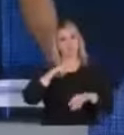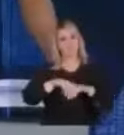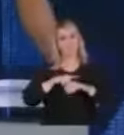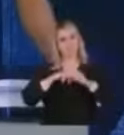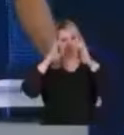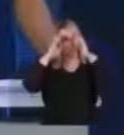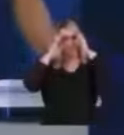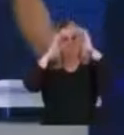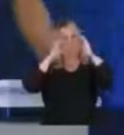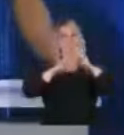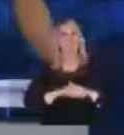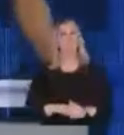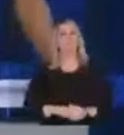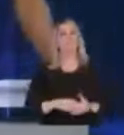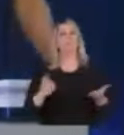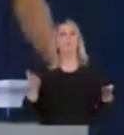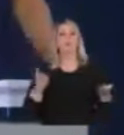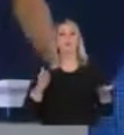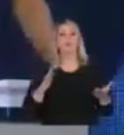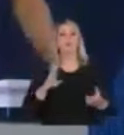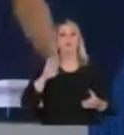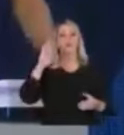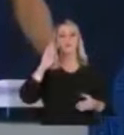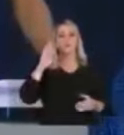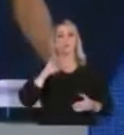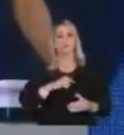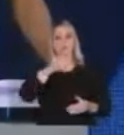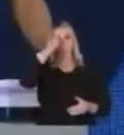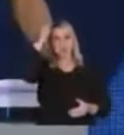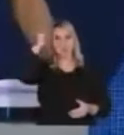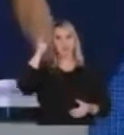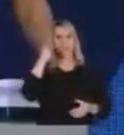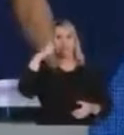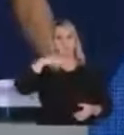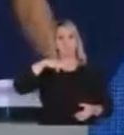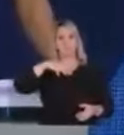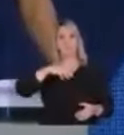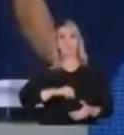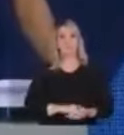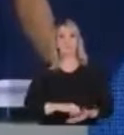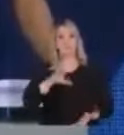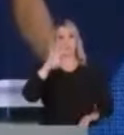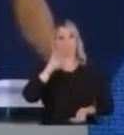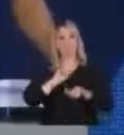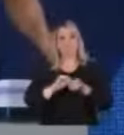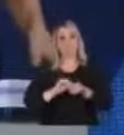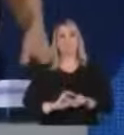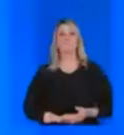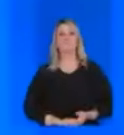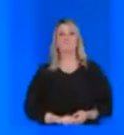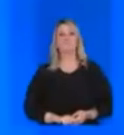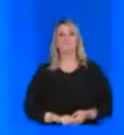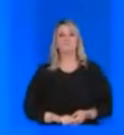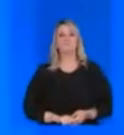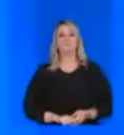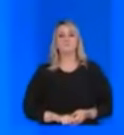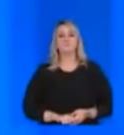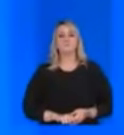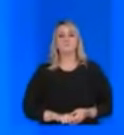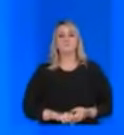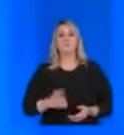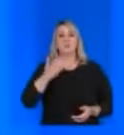tempo respeitado agora a vez do candidato Carlos Osório que tem um minuto para as suas considerações finais por favor candidato